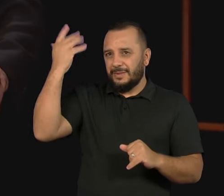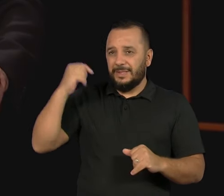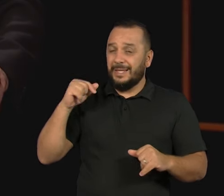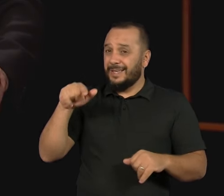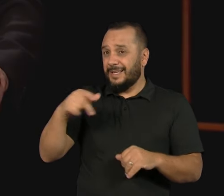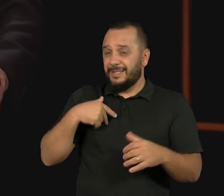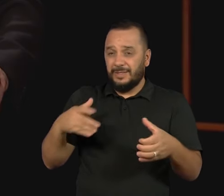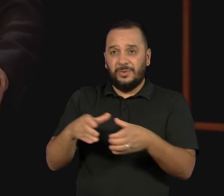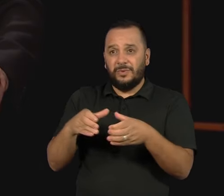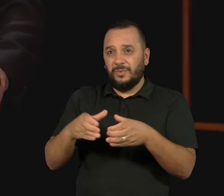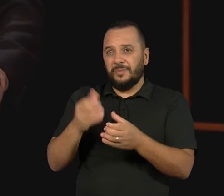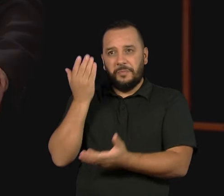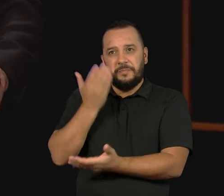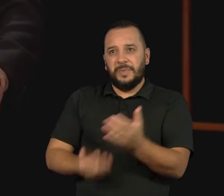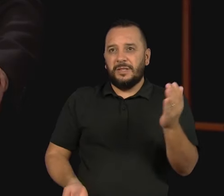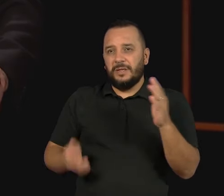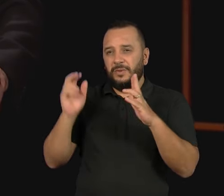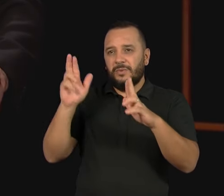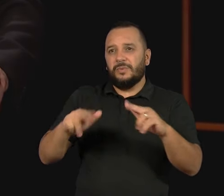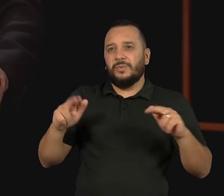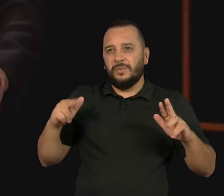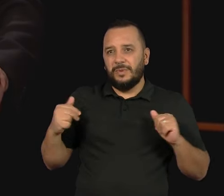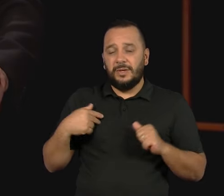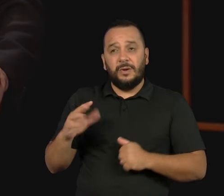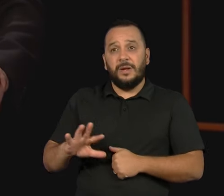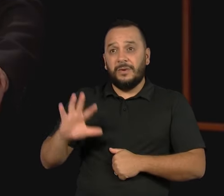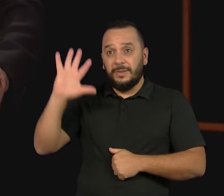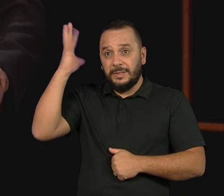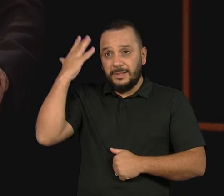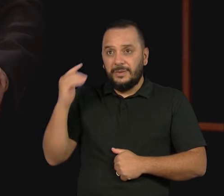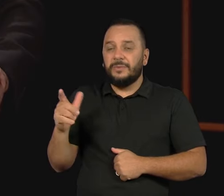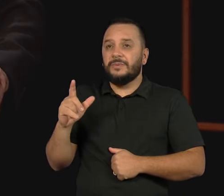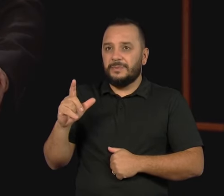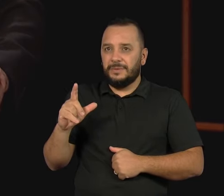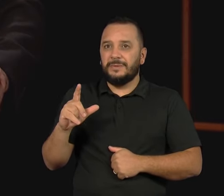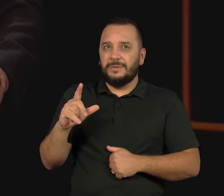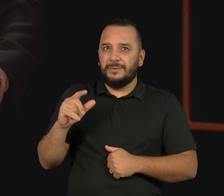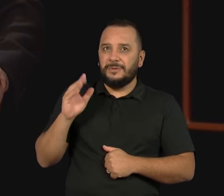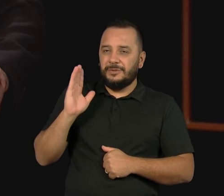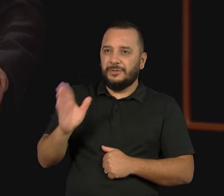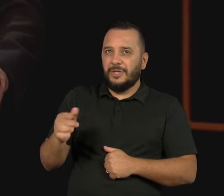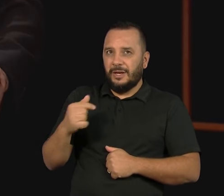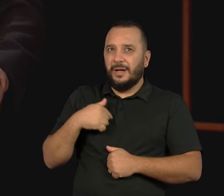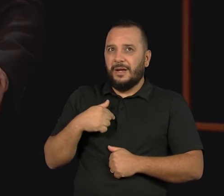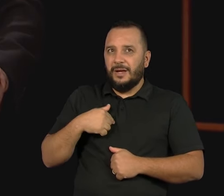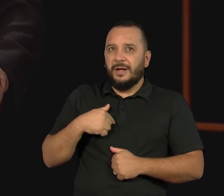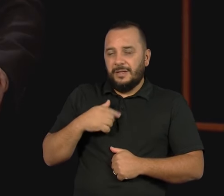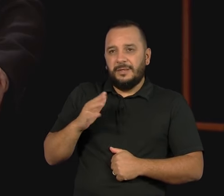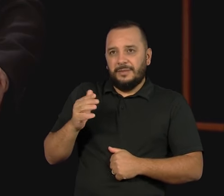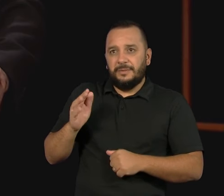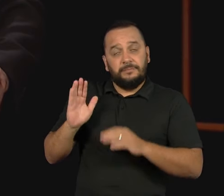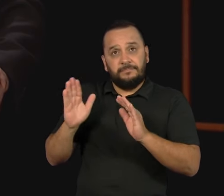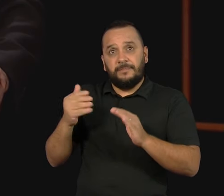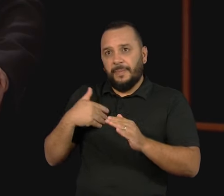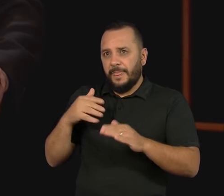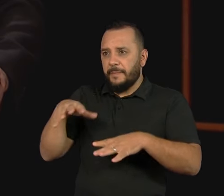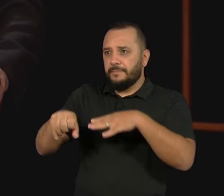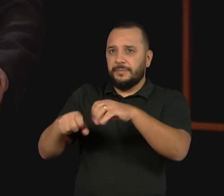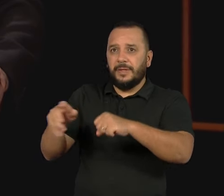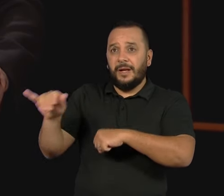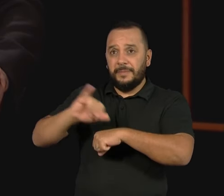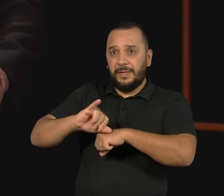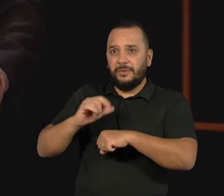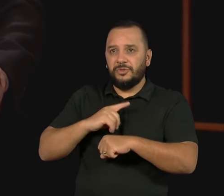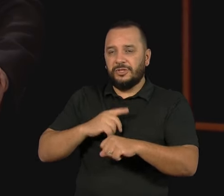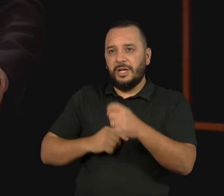derrotada, porque o que aconteceu foi que eles derrotaram a capital, mas havia mais 12